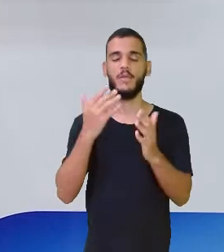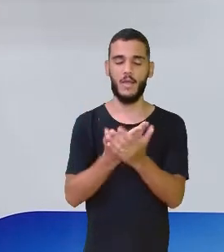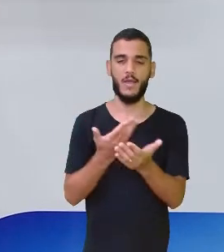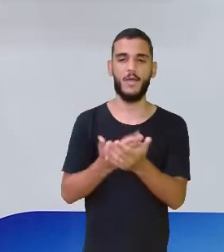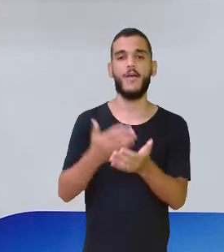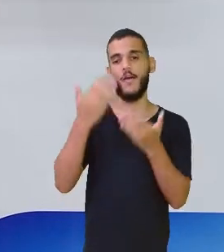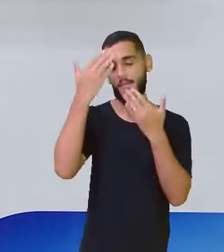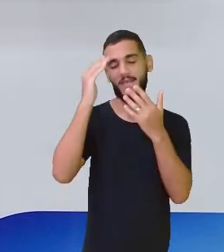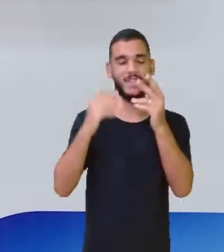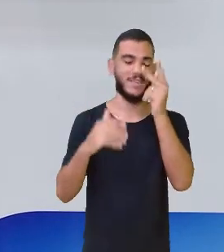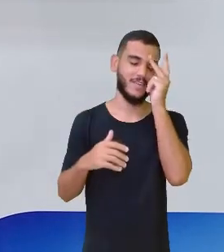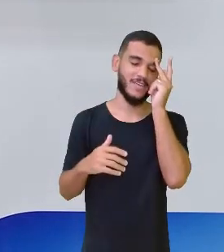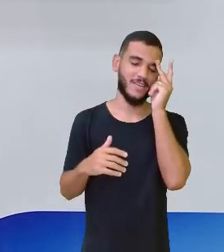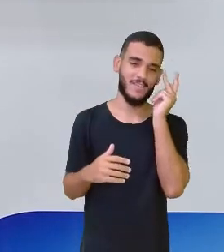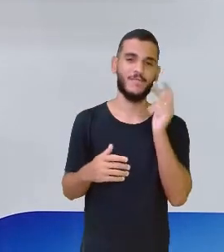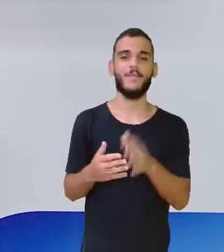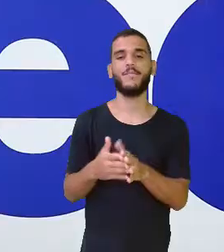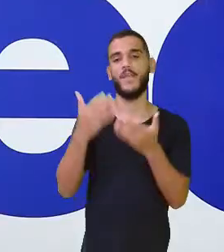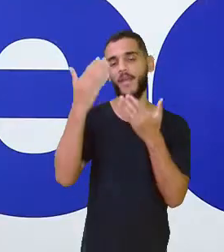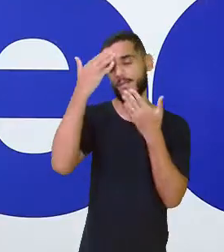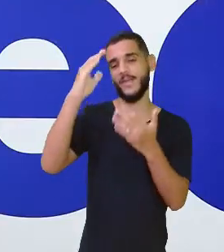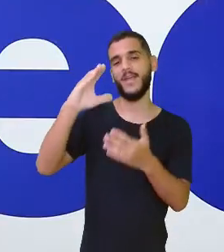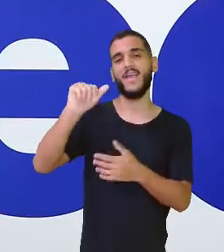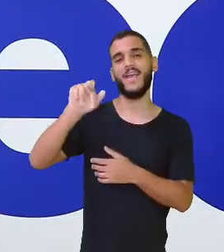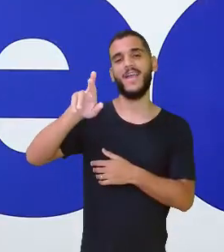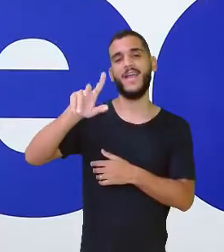Valeu, Clisma. Valeu, professora Carla. Eu que